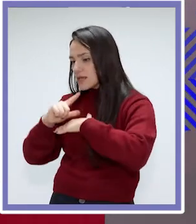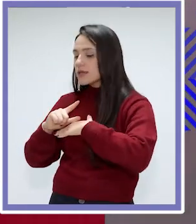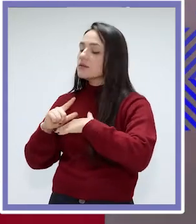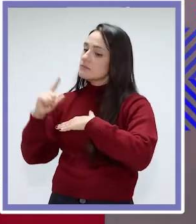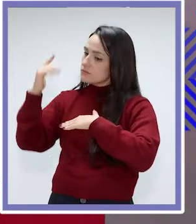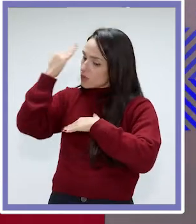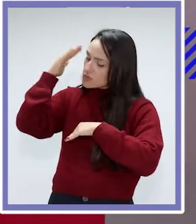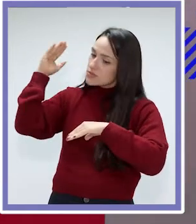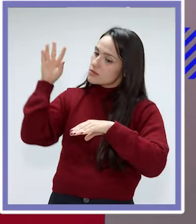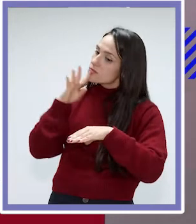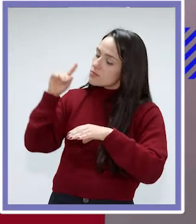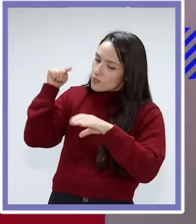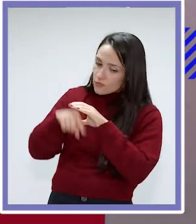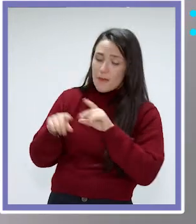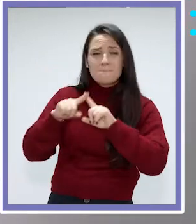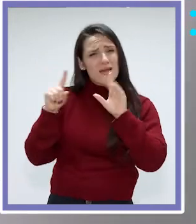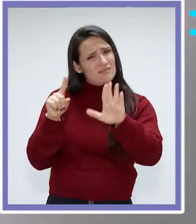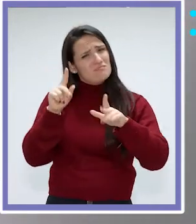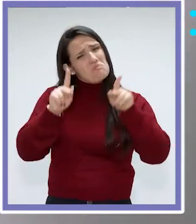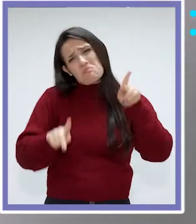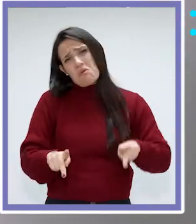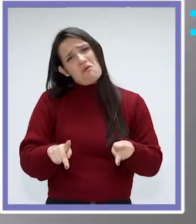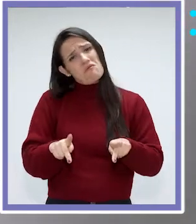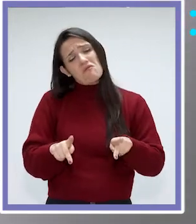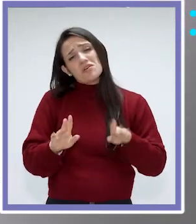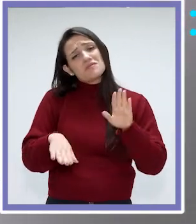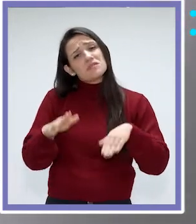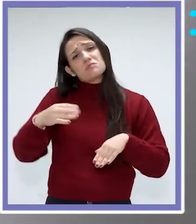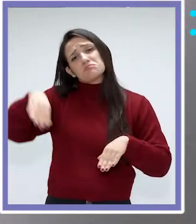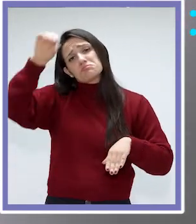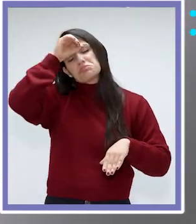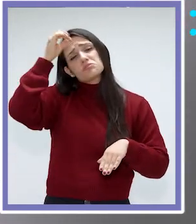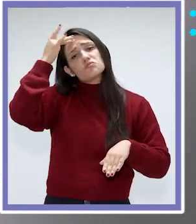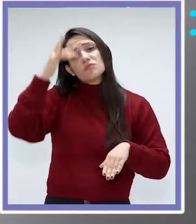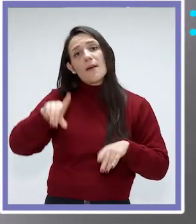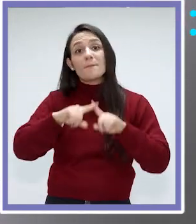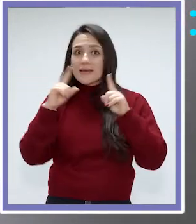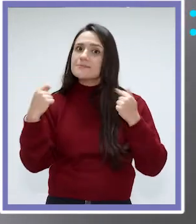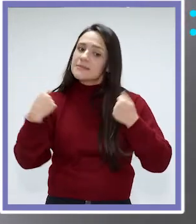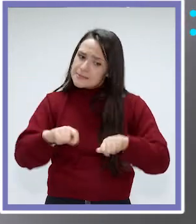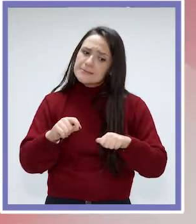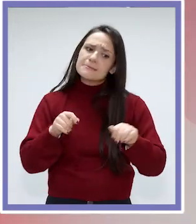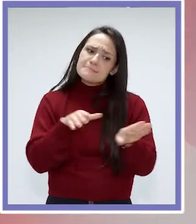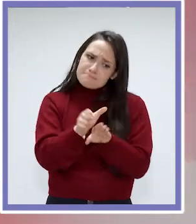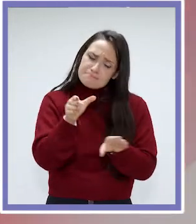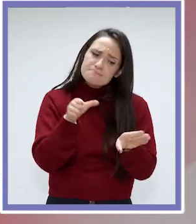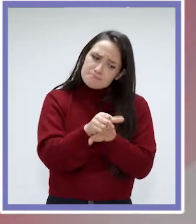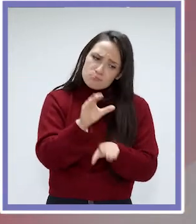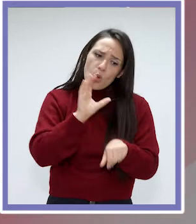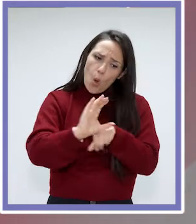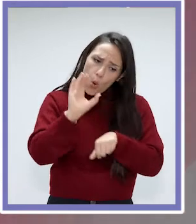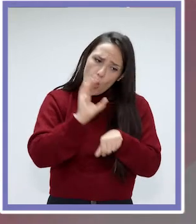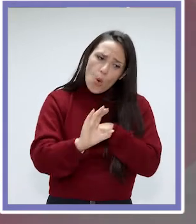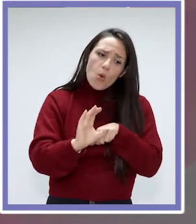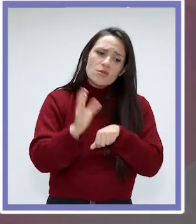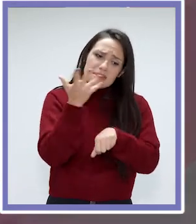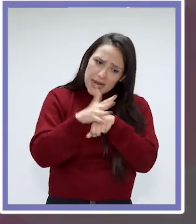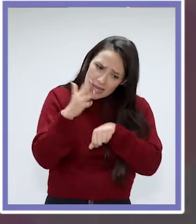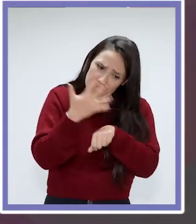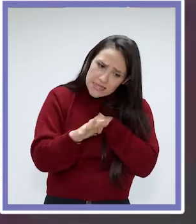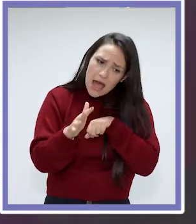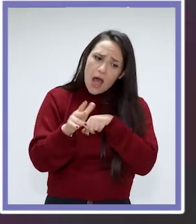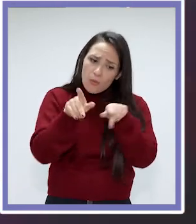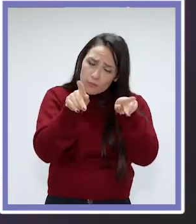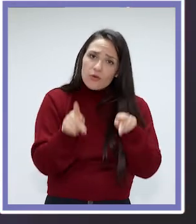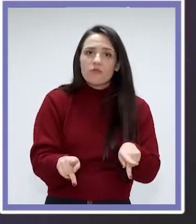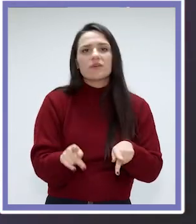um pouco tem que preparar também a população para isso, né? Então, criar um curso, por exemplo, da universidade, a gente está dando um exemplo,